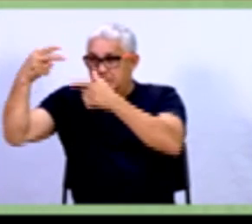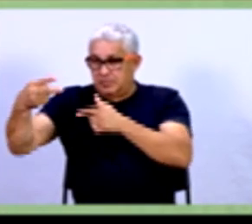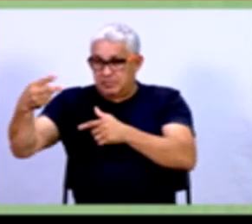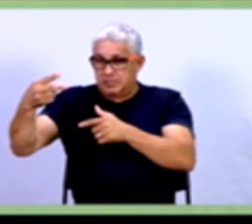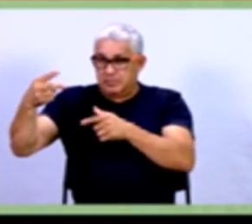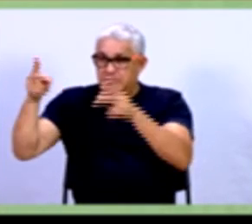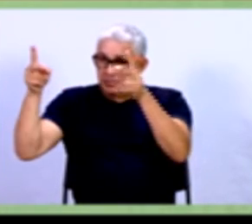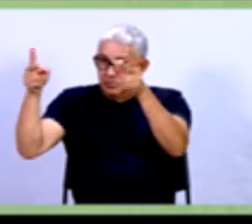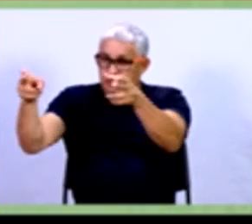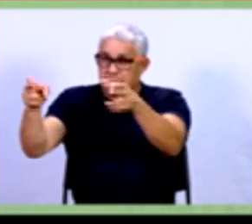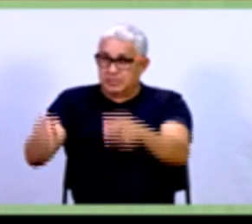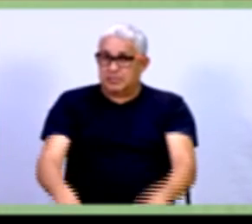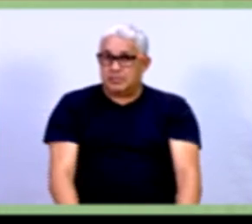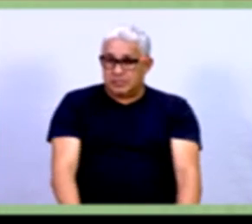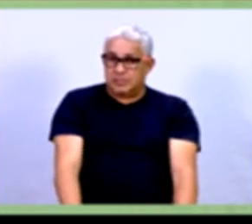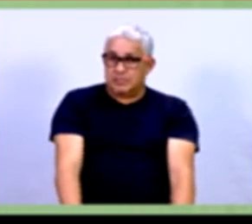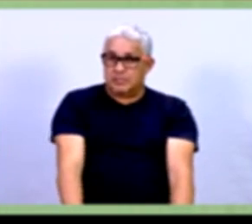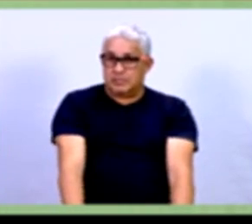menos